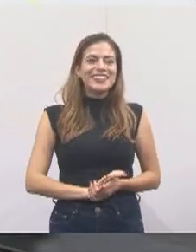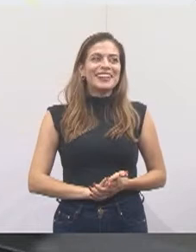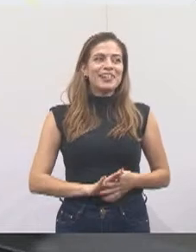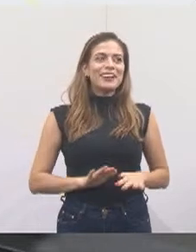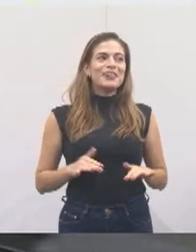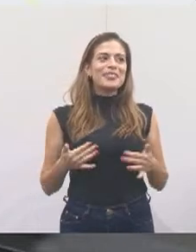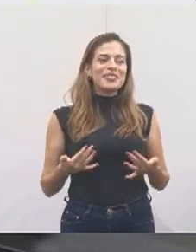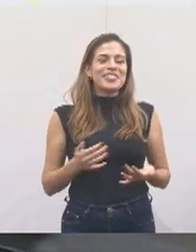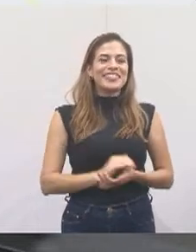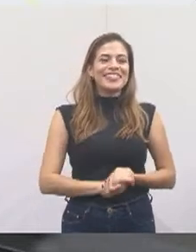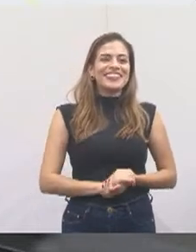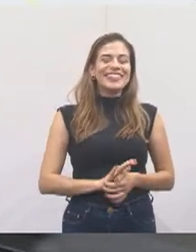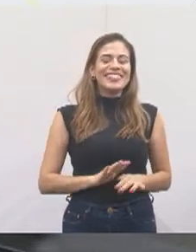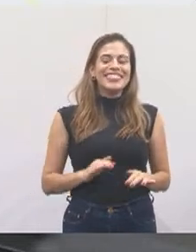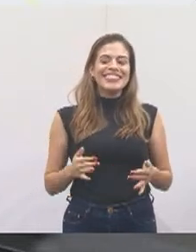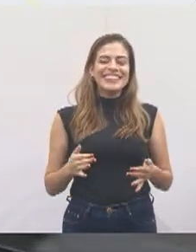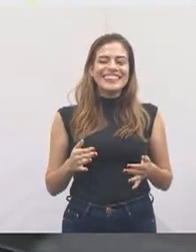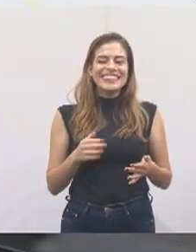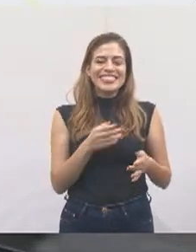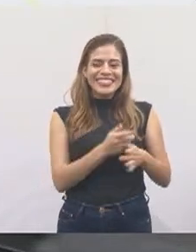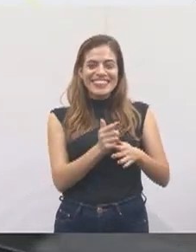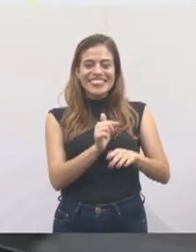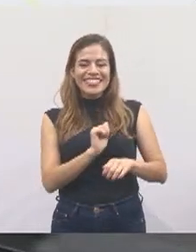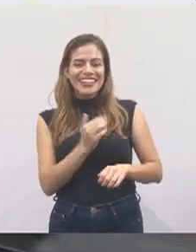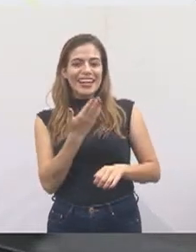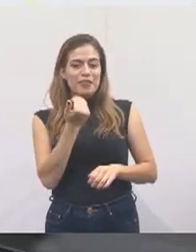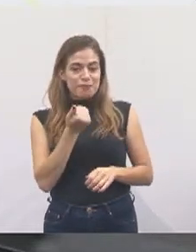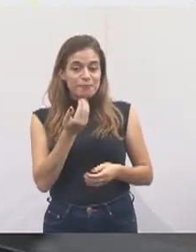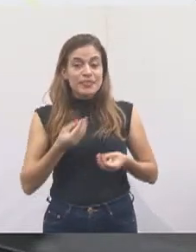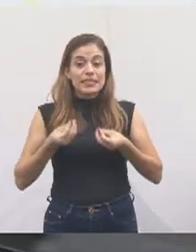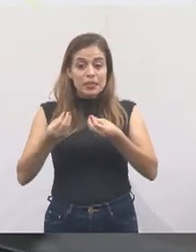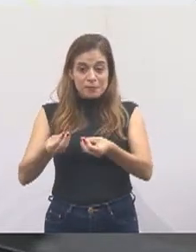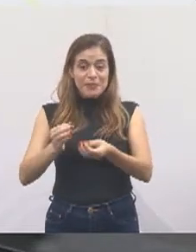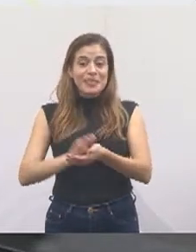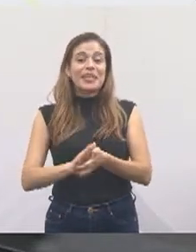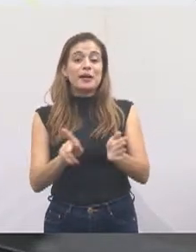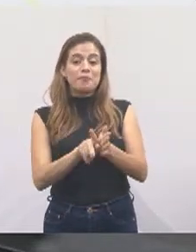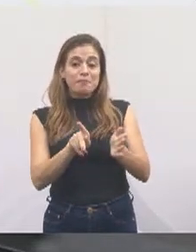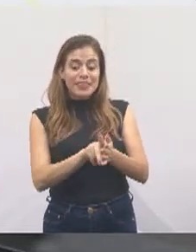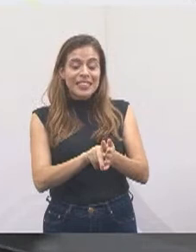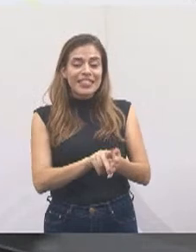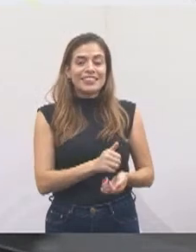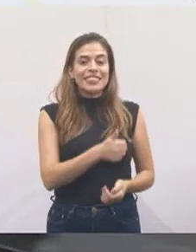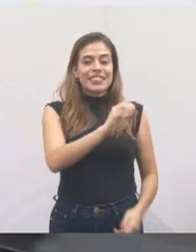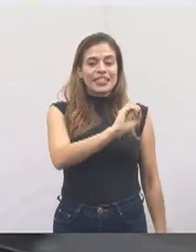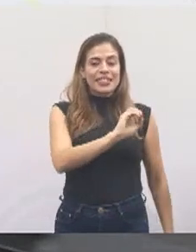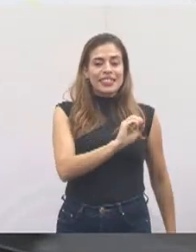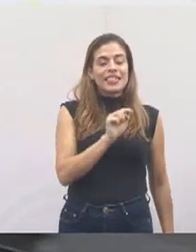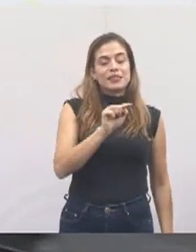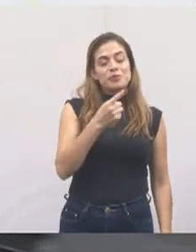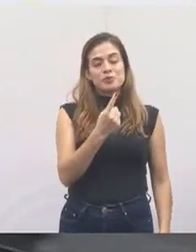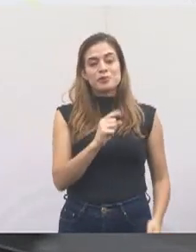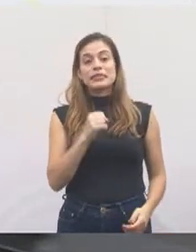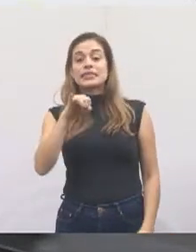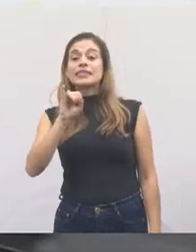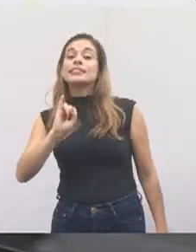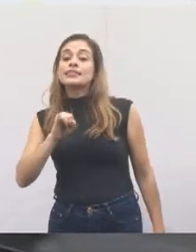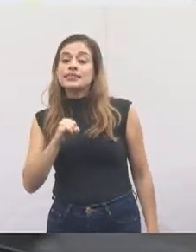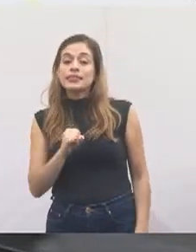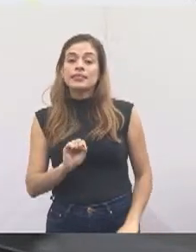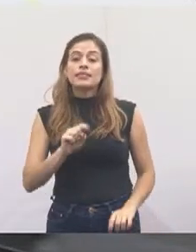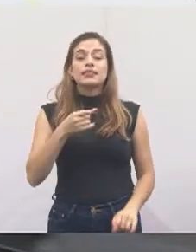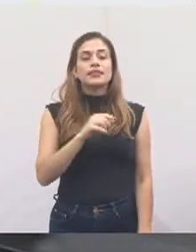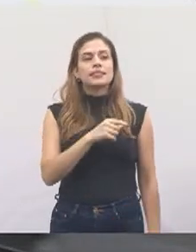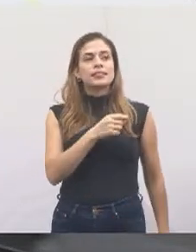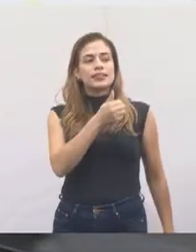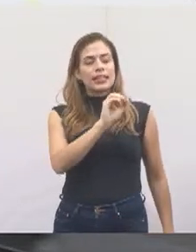não como alimentação aproveitar a propriedade 10 do 1 Se sim por 10 o do